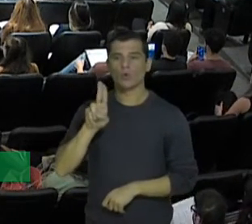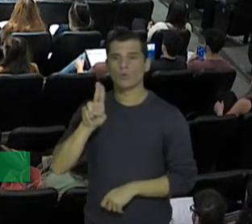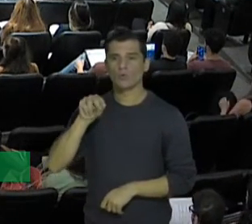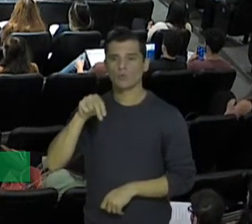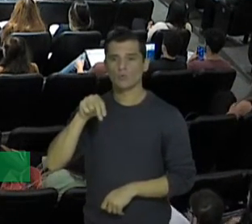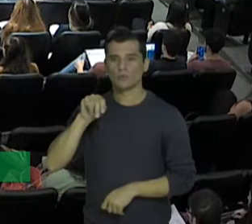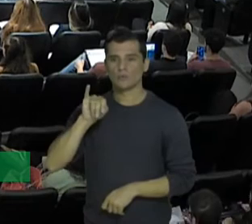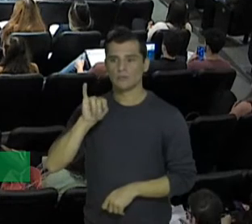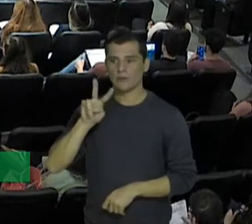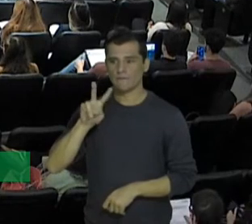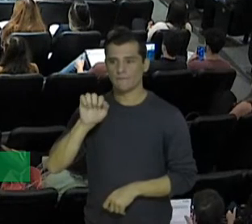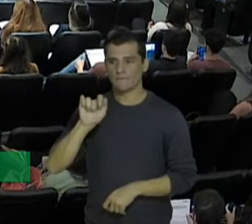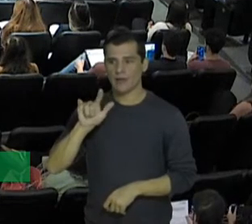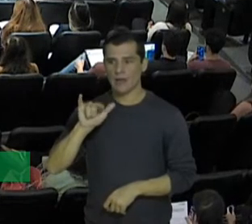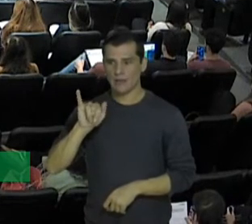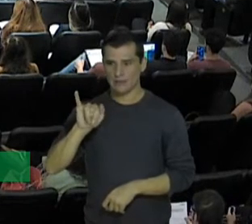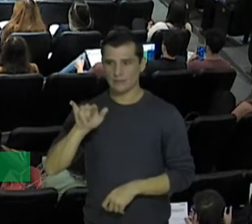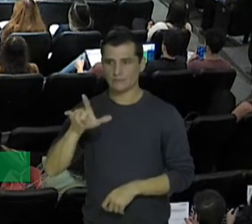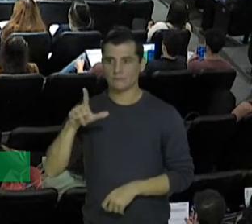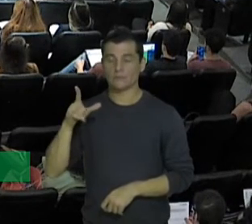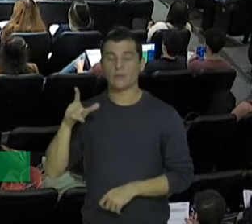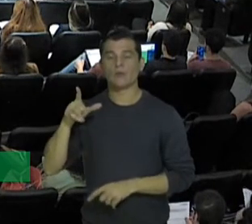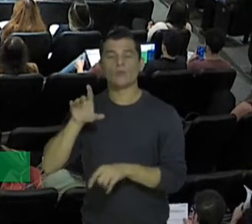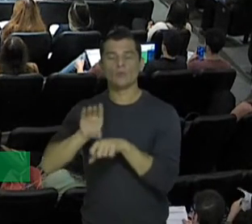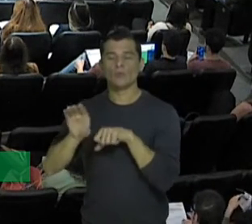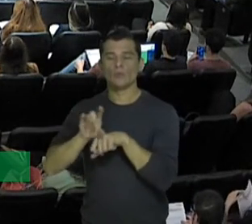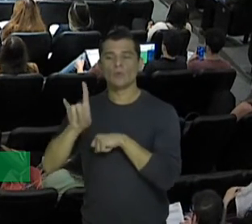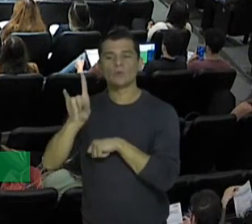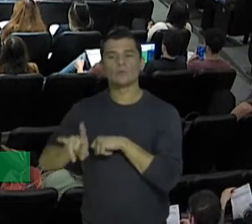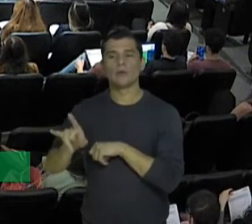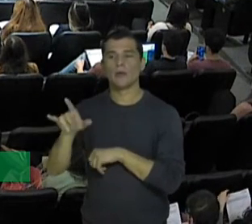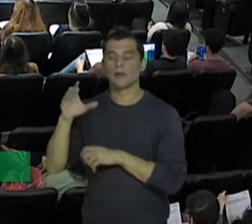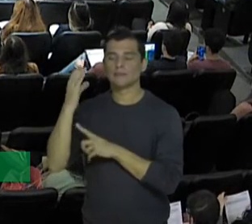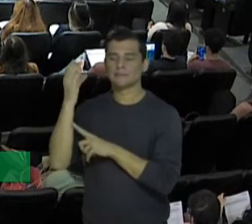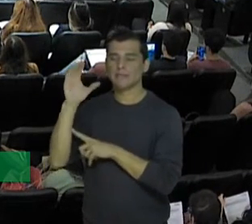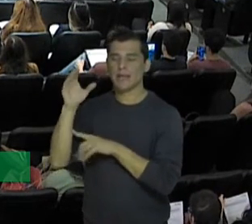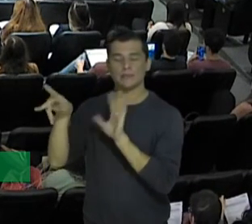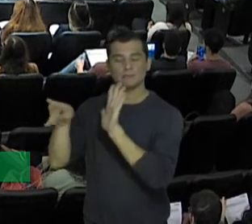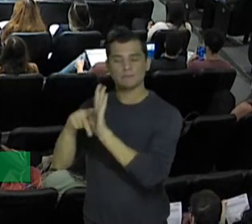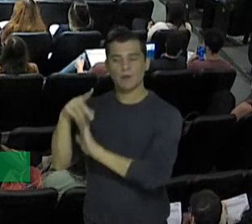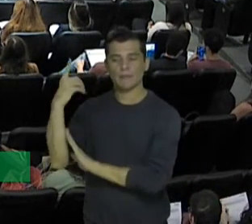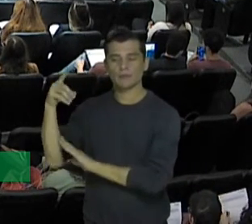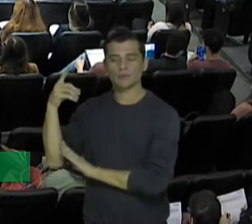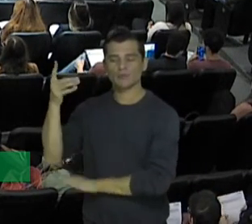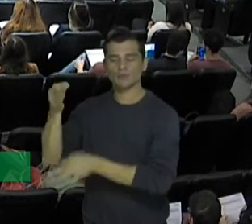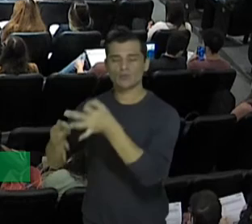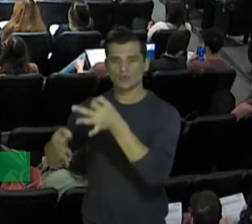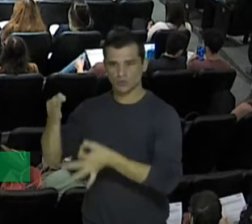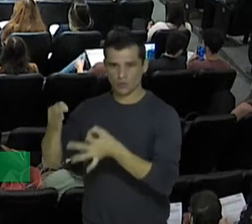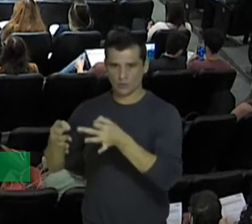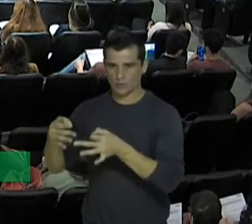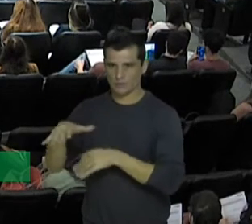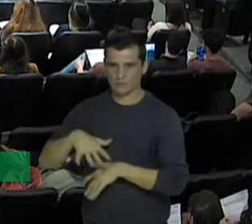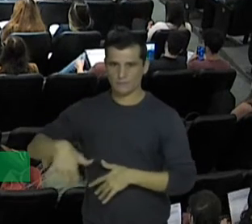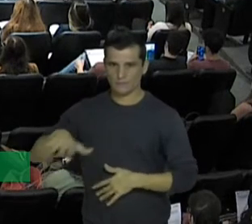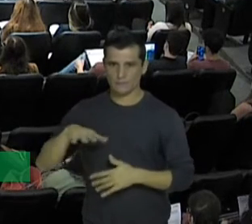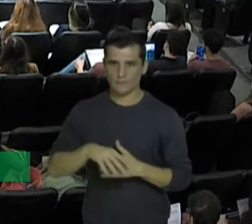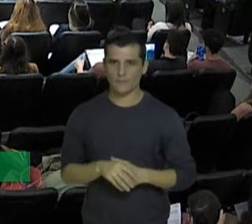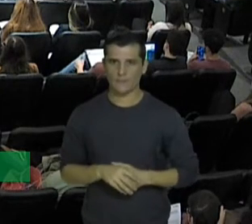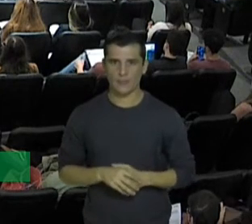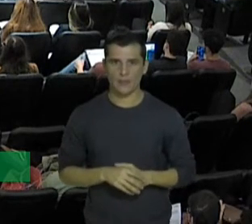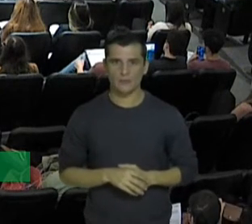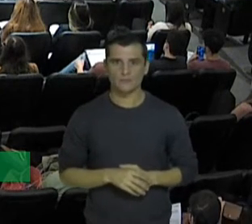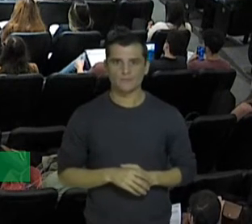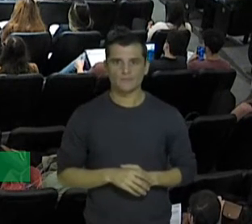jurídicas tem que eh pedir para atualizar lá porque primeira vez que não isso não tem muita